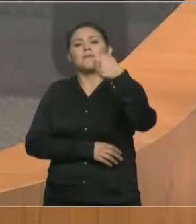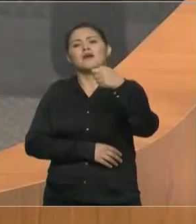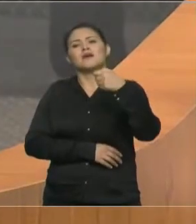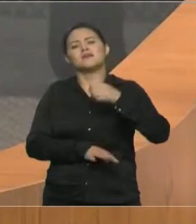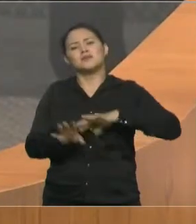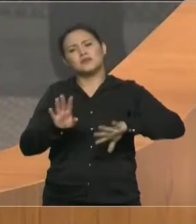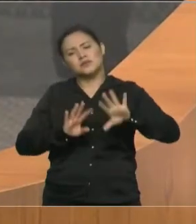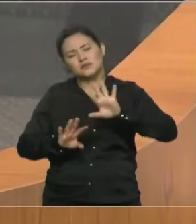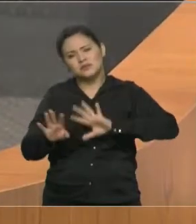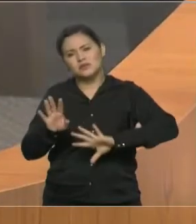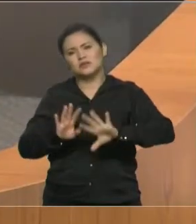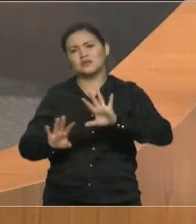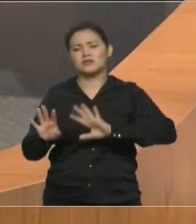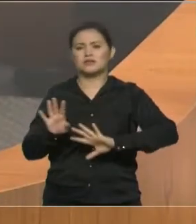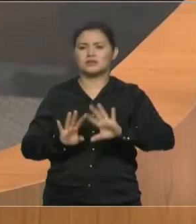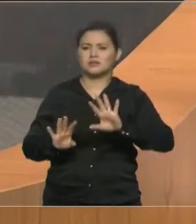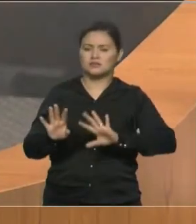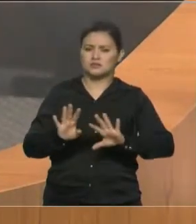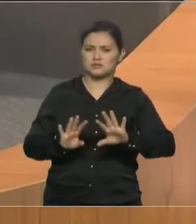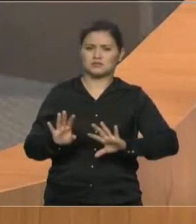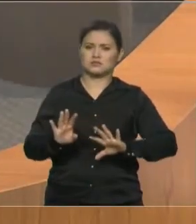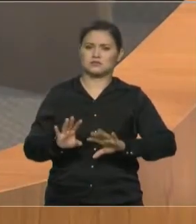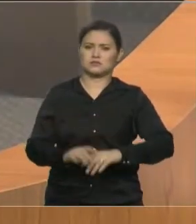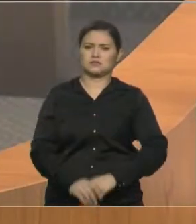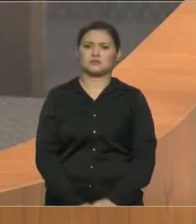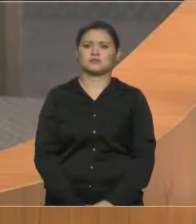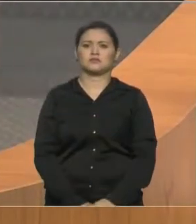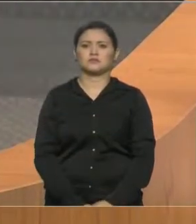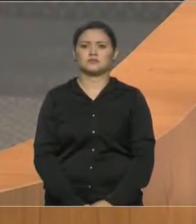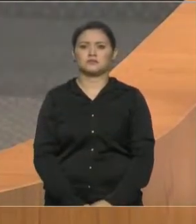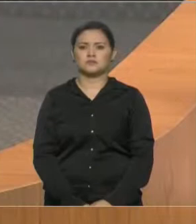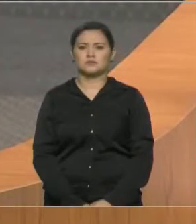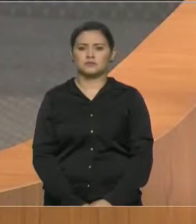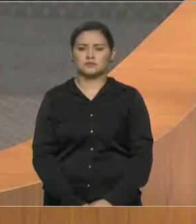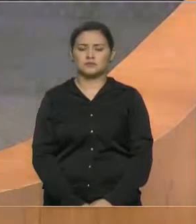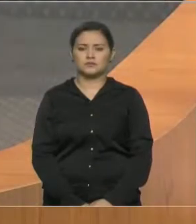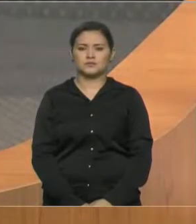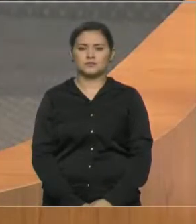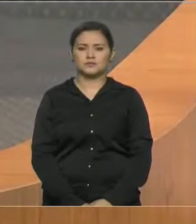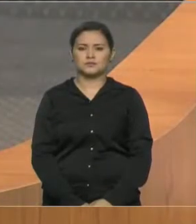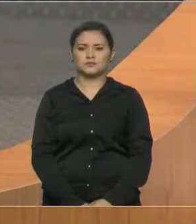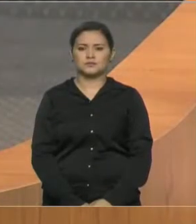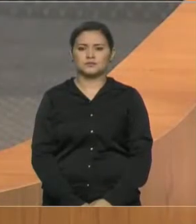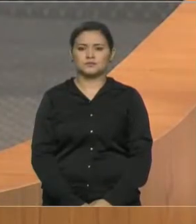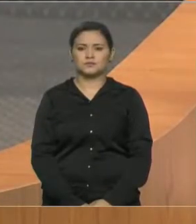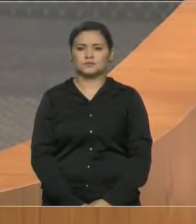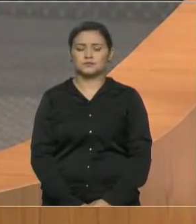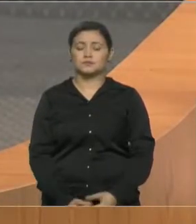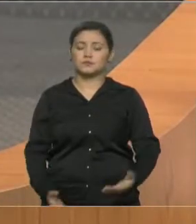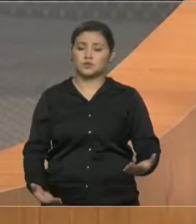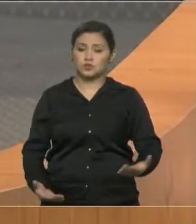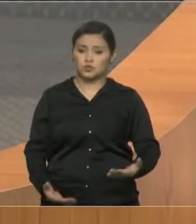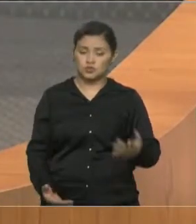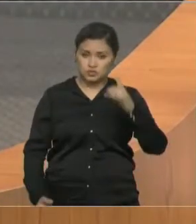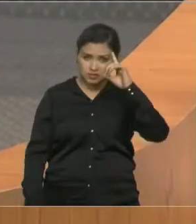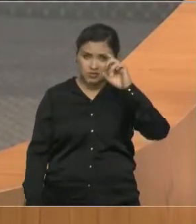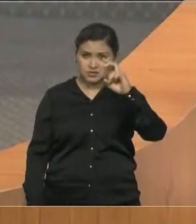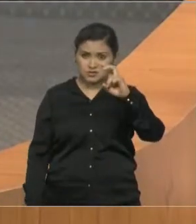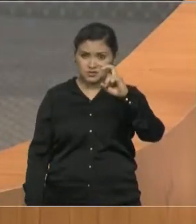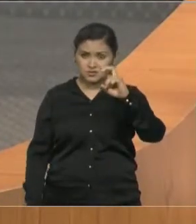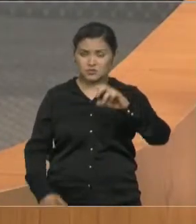não comprometamos as futuras gerações. Então, infelizmente, este dia 5 de junho de